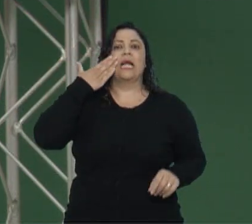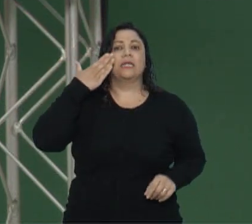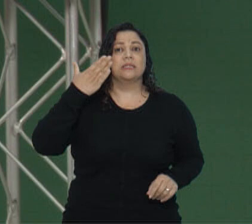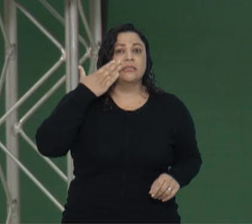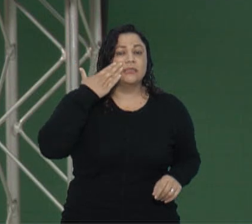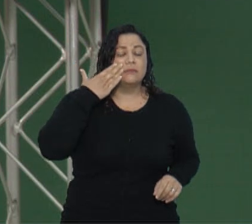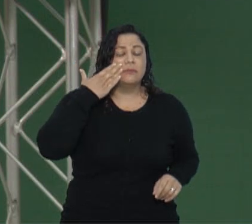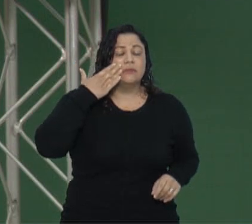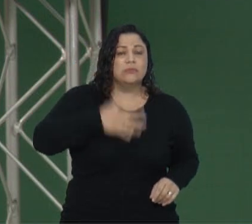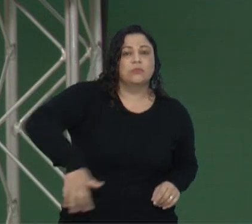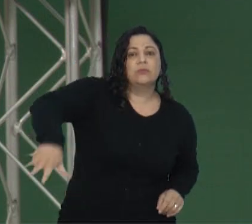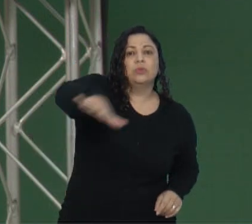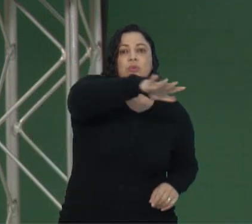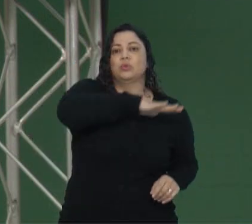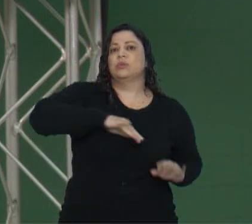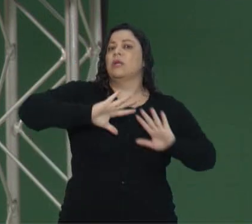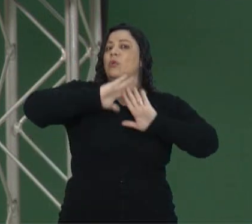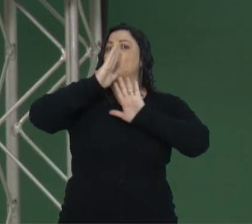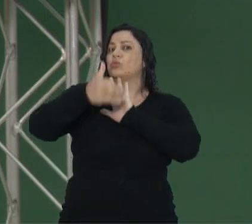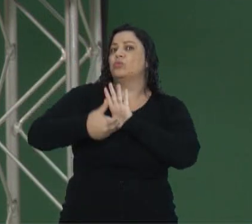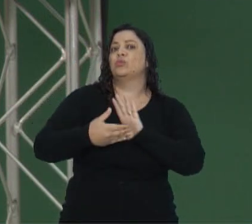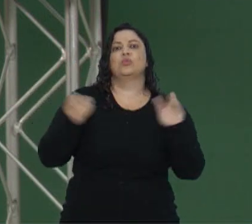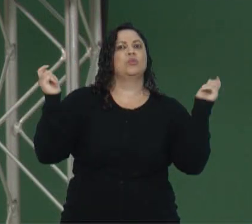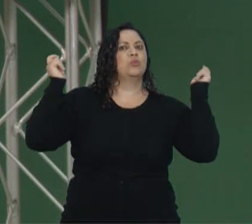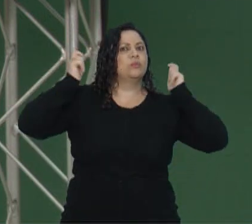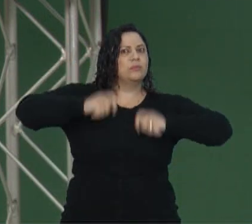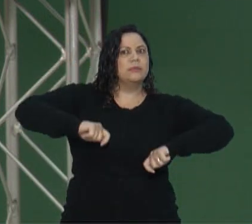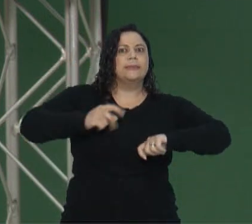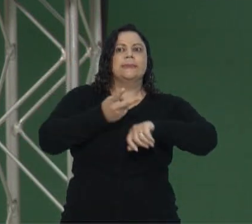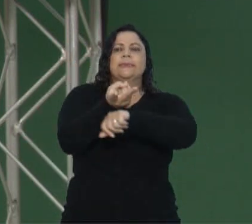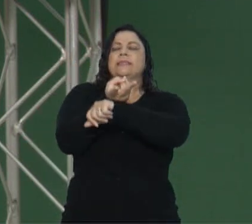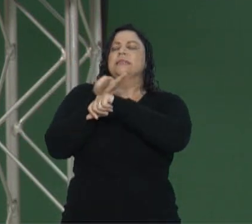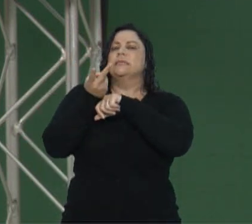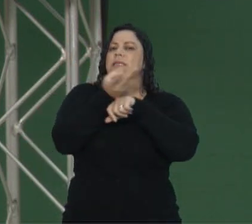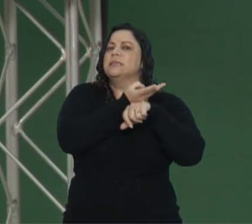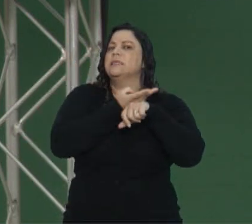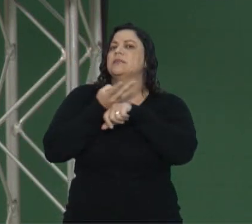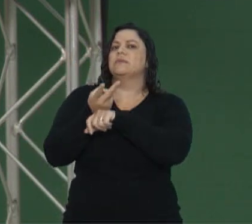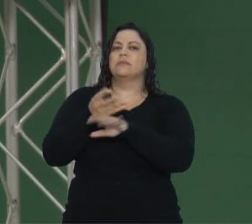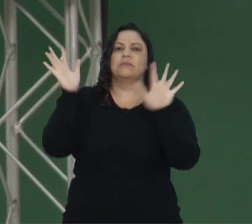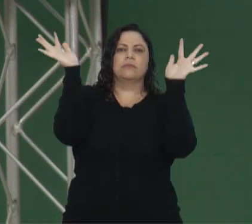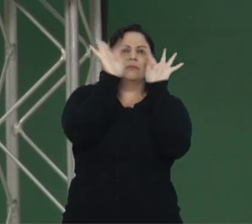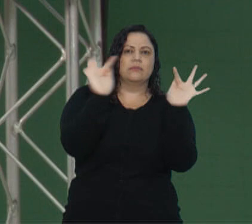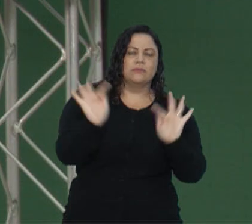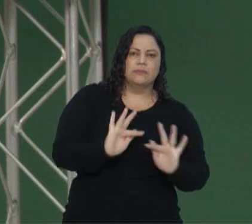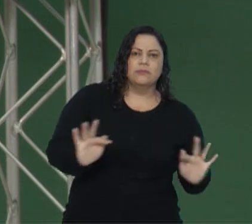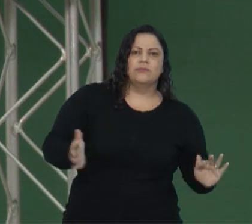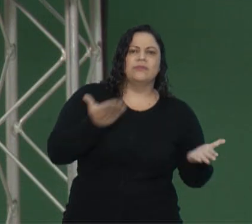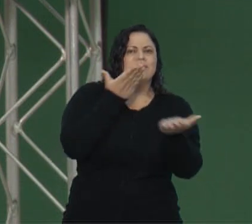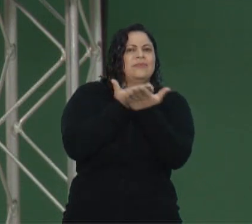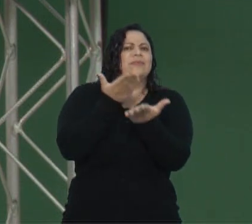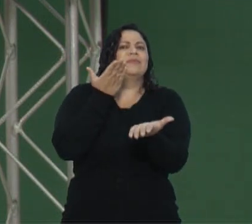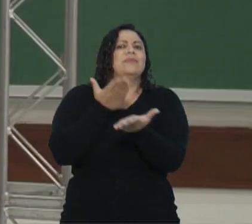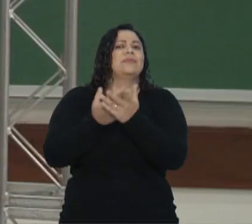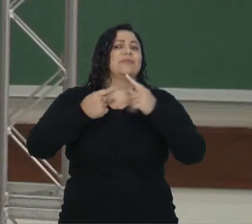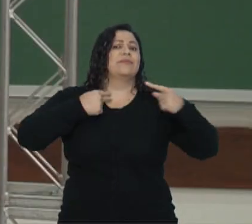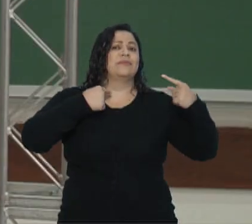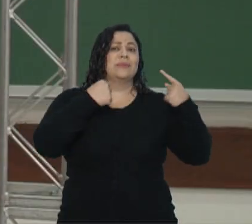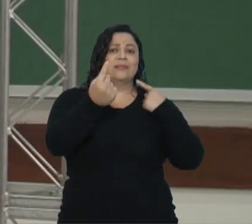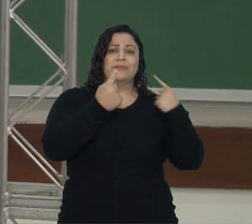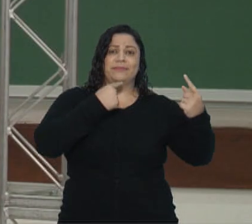de modo geral, todos estamos buscando a felicidade. E aí o estudo está trazendo algumas discussões sobre isso. Vamos